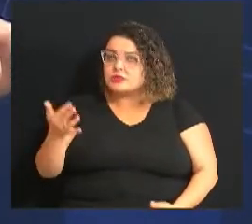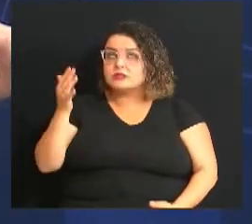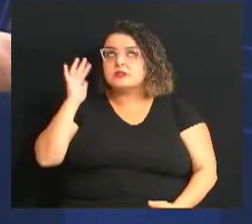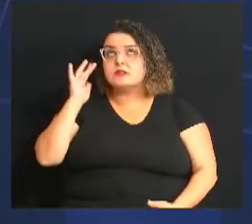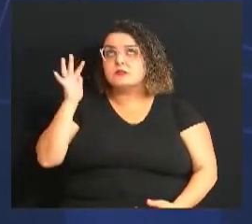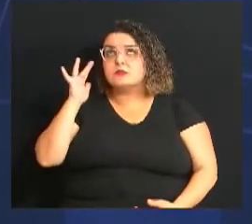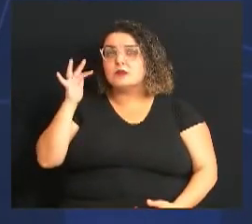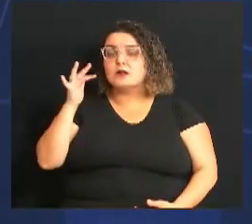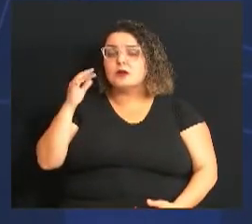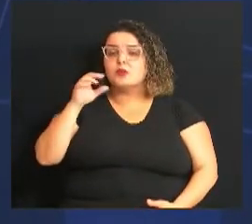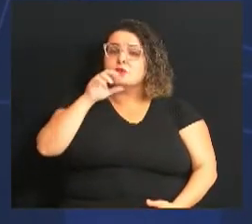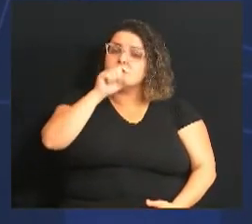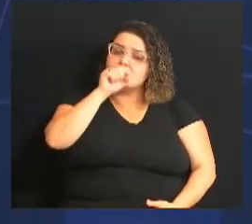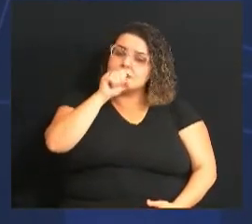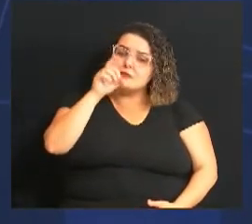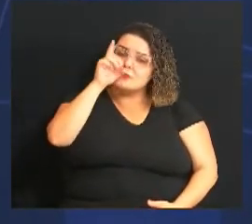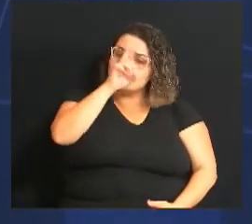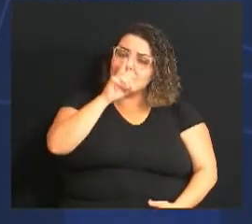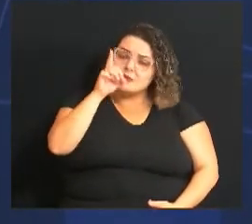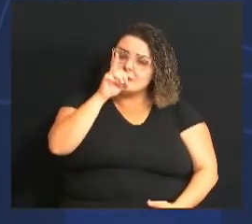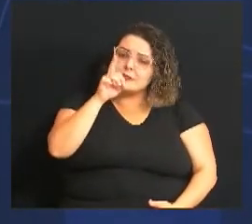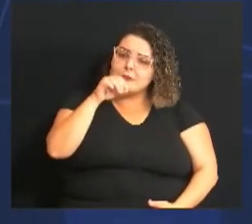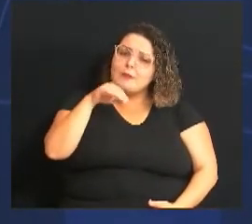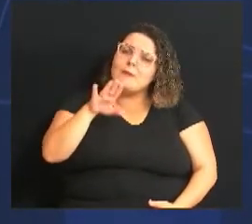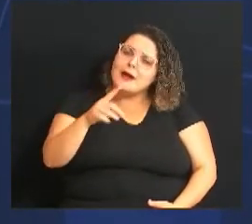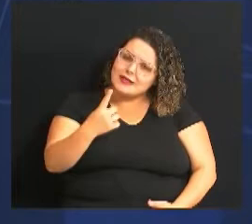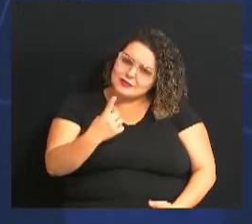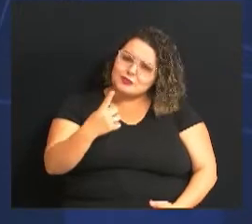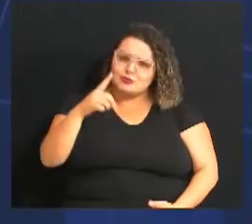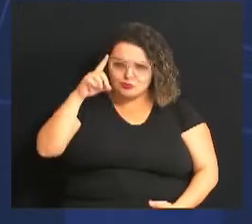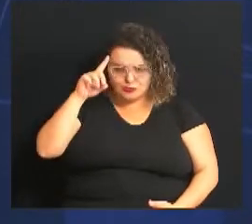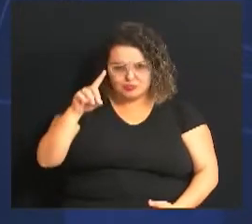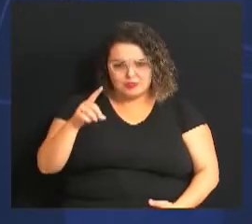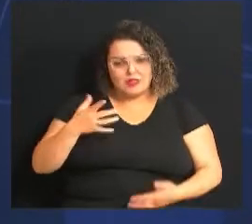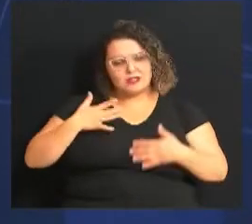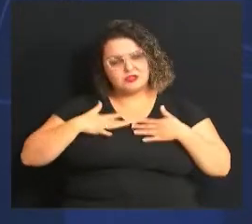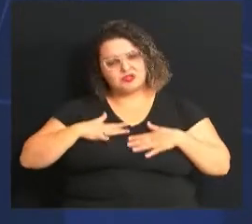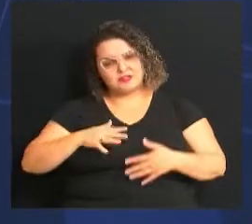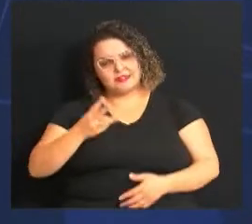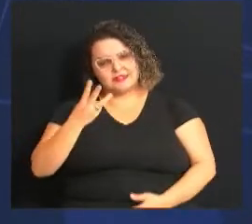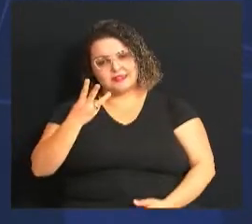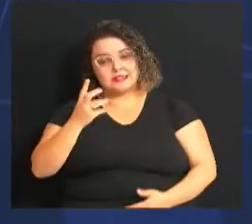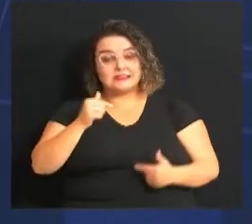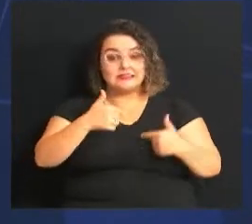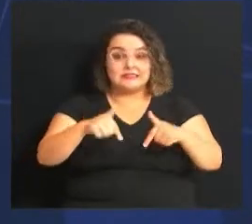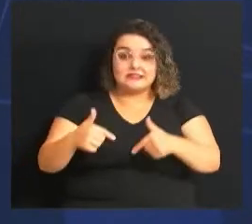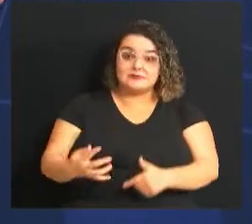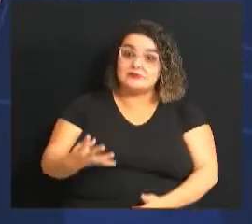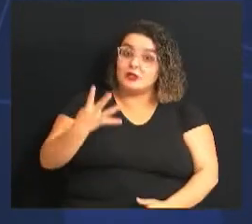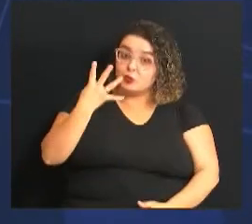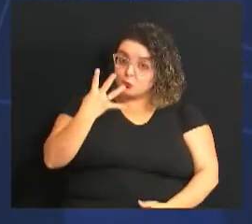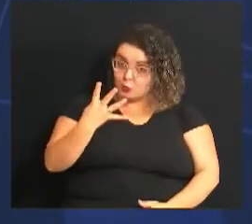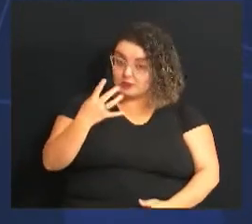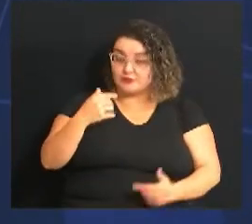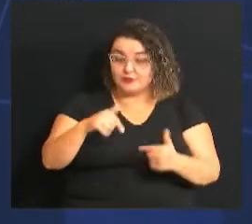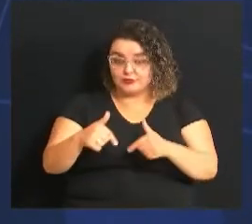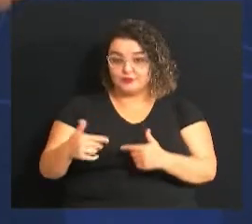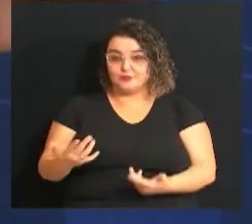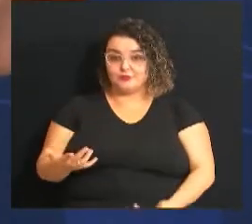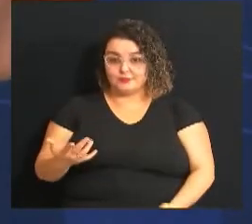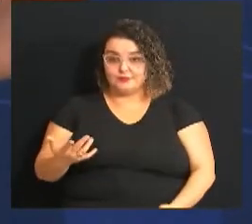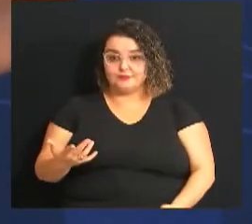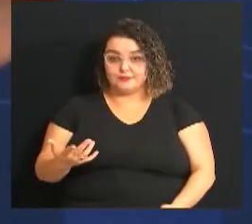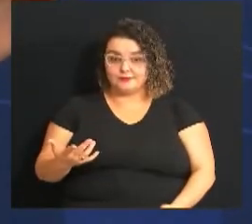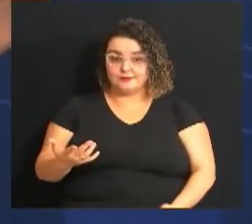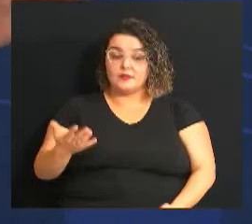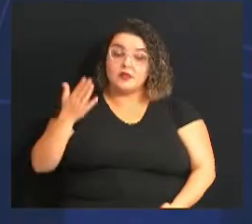de semana tivesse mais um dia? Descansar 3 dias e trabalhar 4 dias. Bom, a gente sabe que a